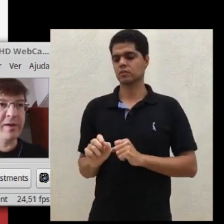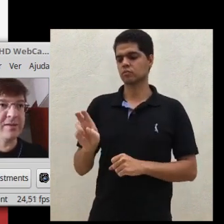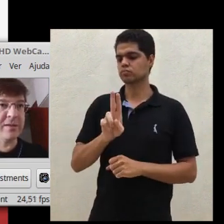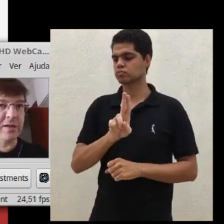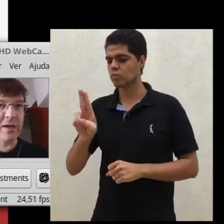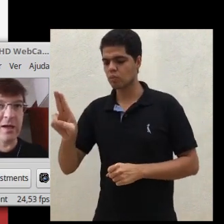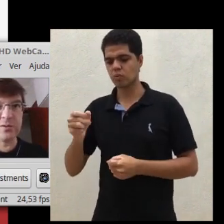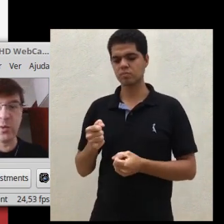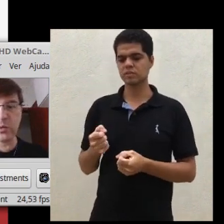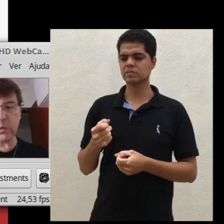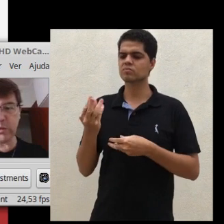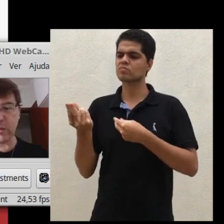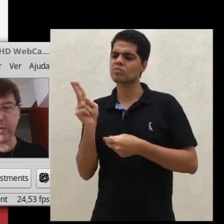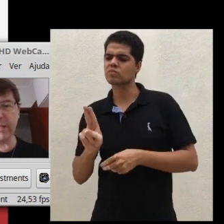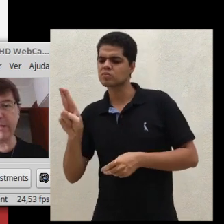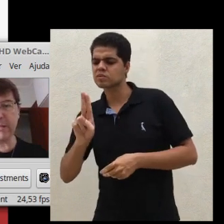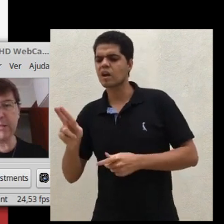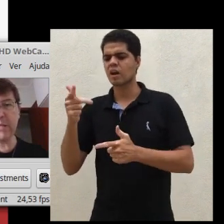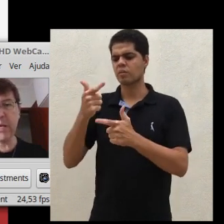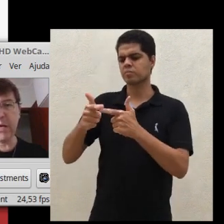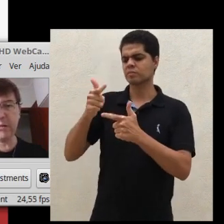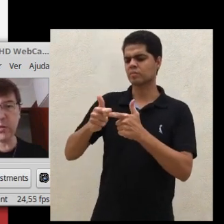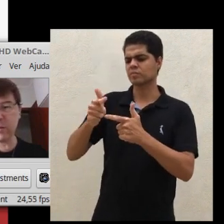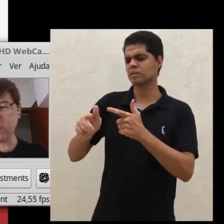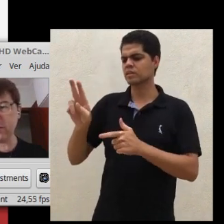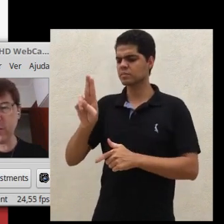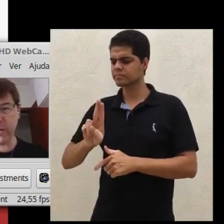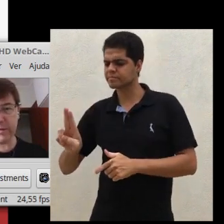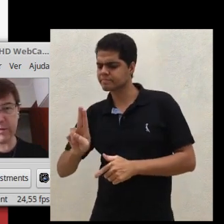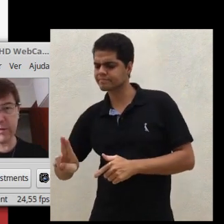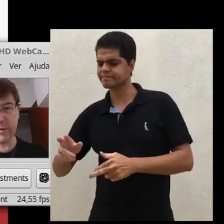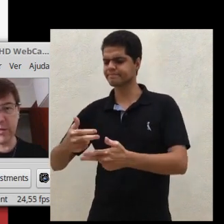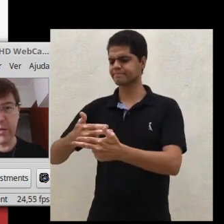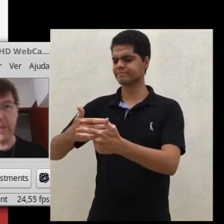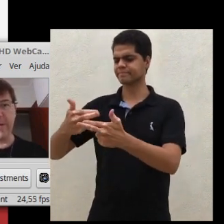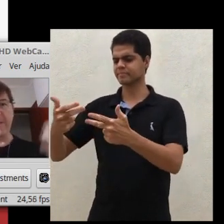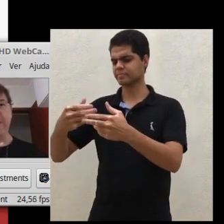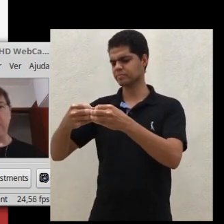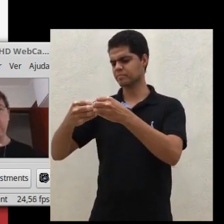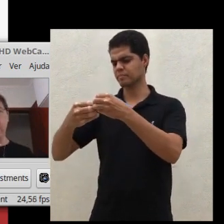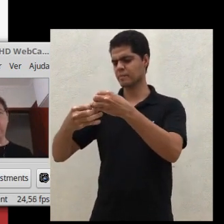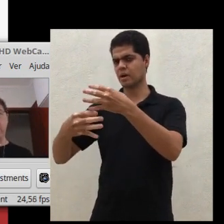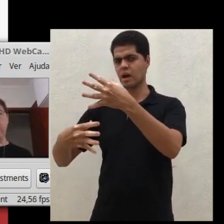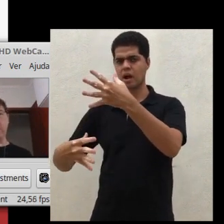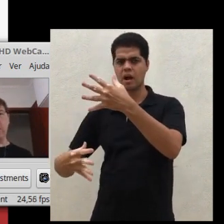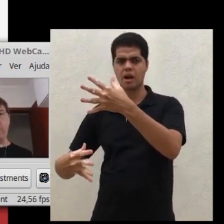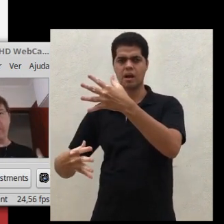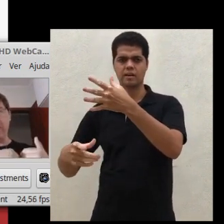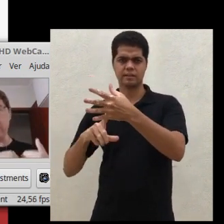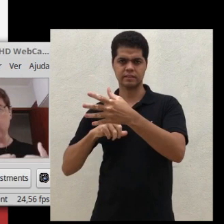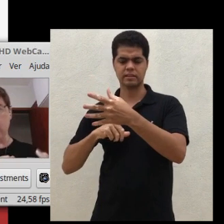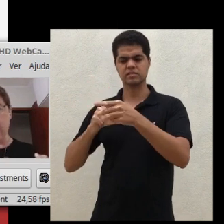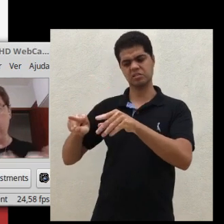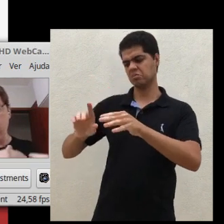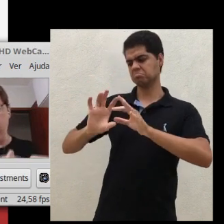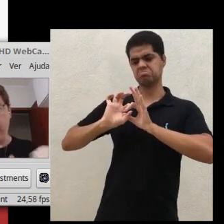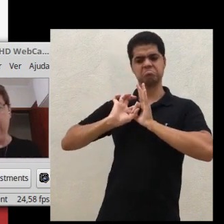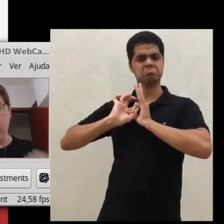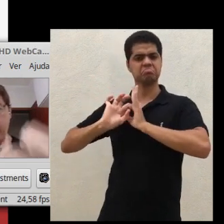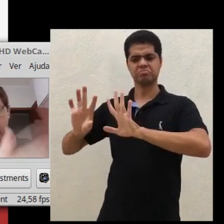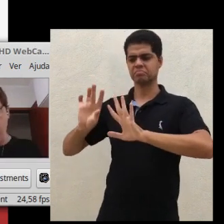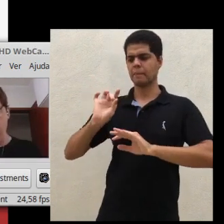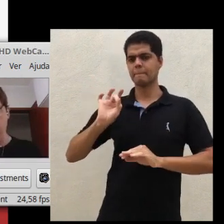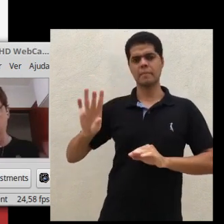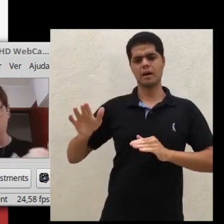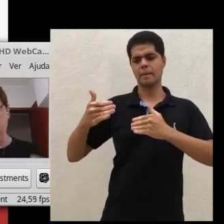problema é esse, as condições são essas, as situações são essas. E eu passo a bola